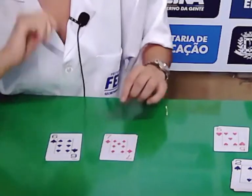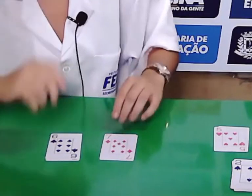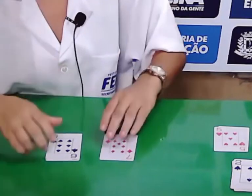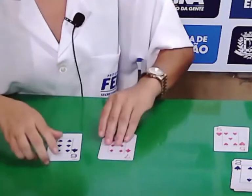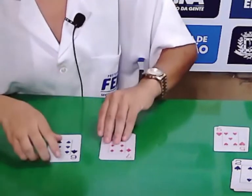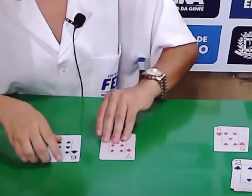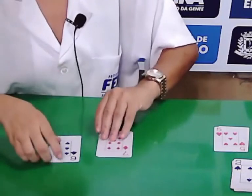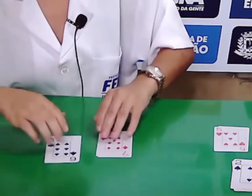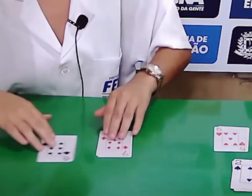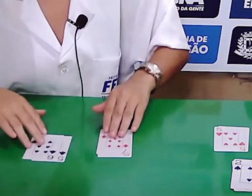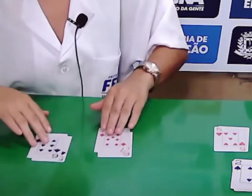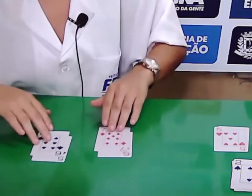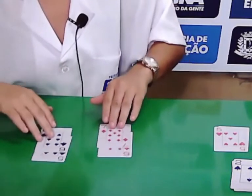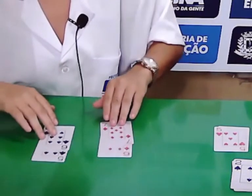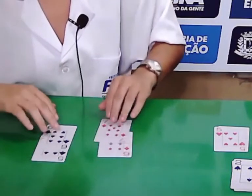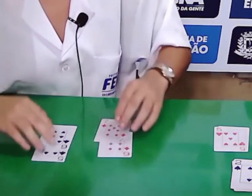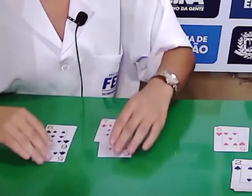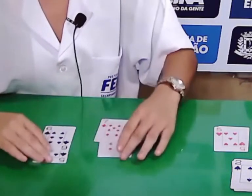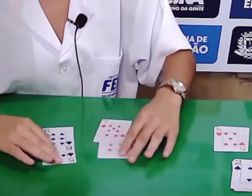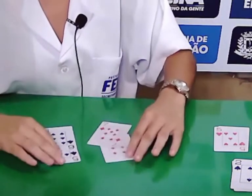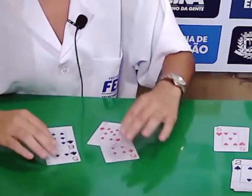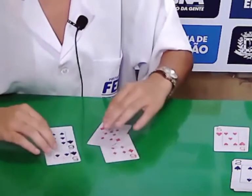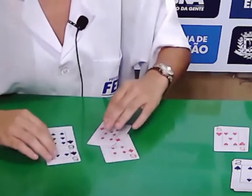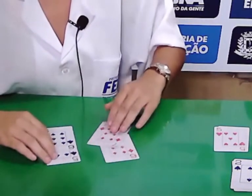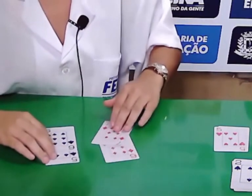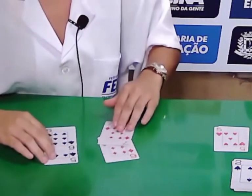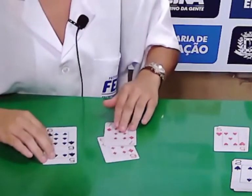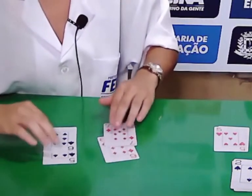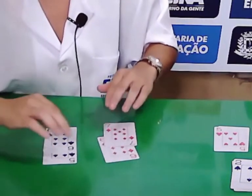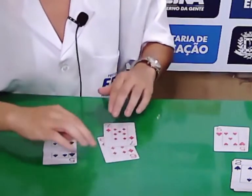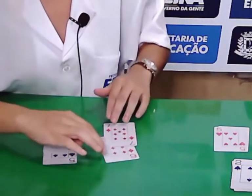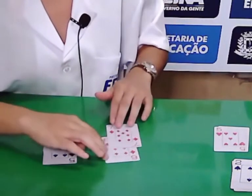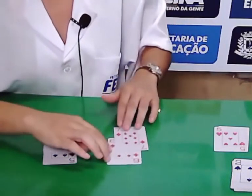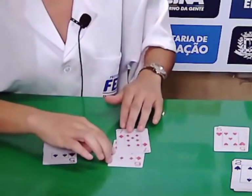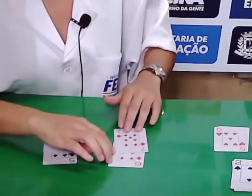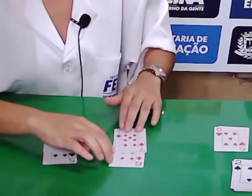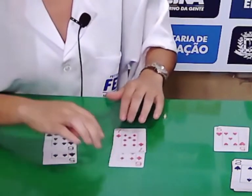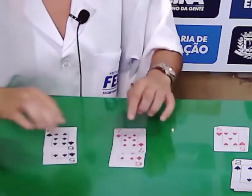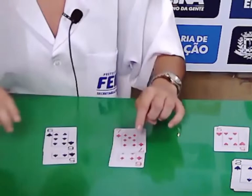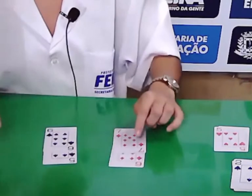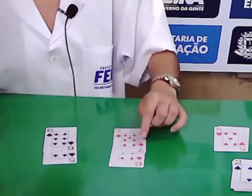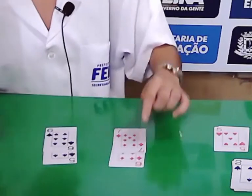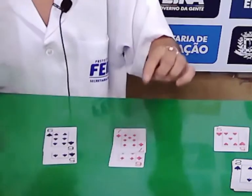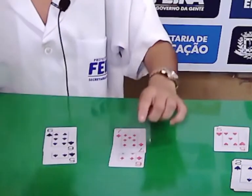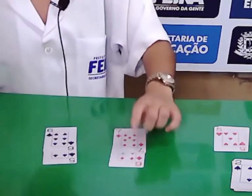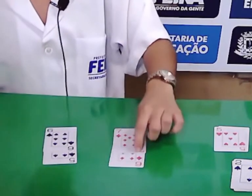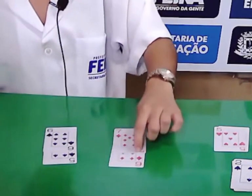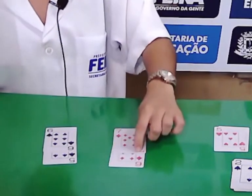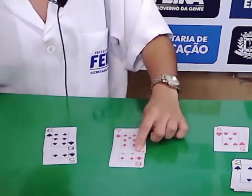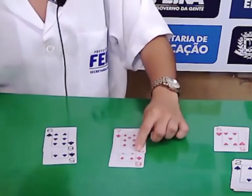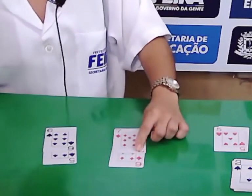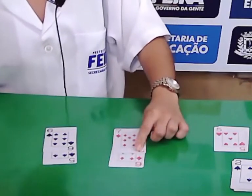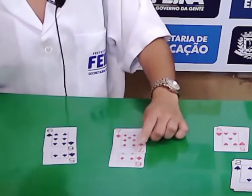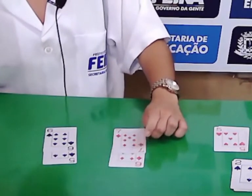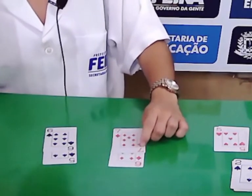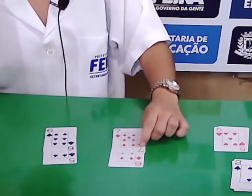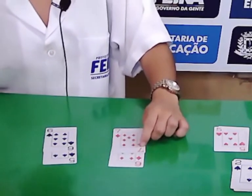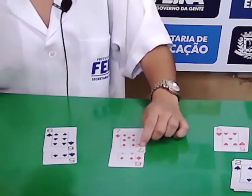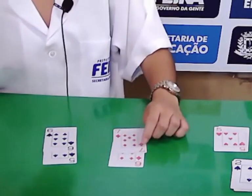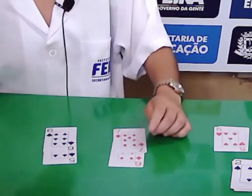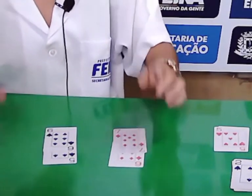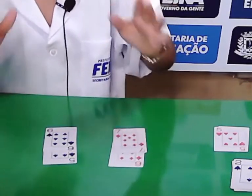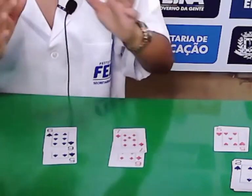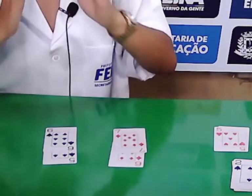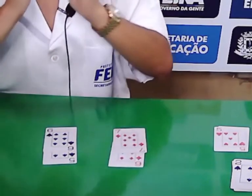25. 25. E o meu pá de maior pontuação foi aqui o 13,